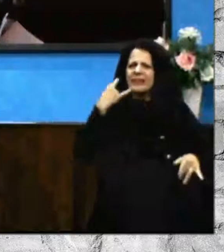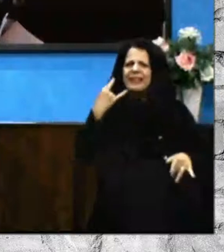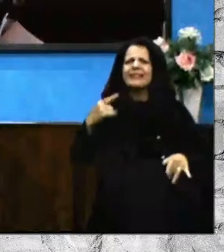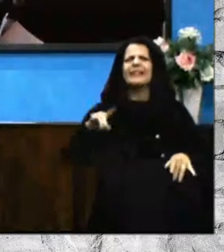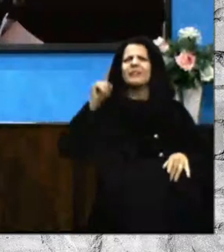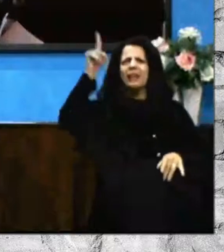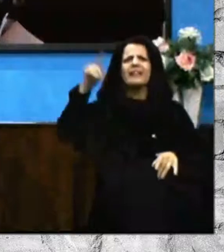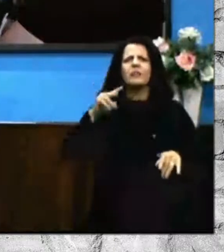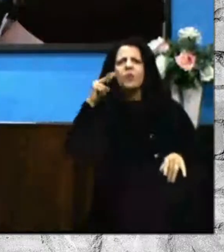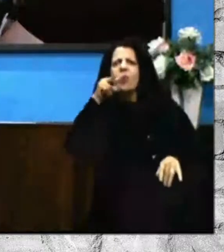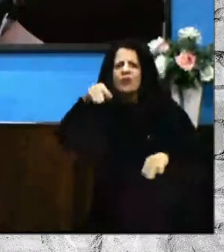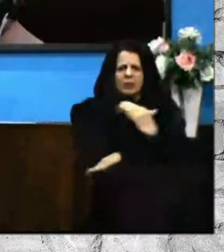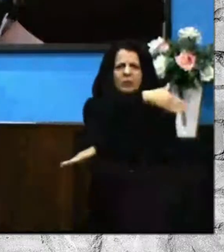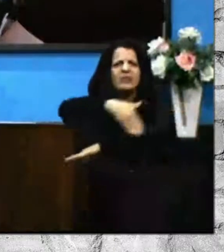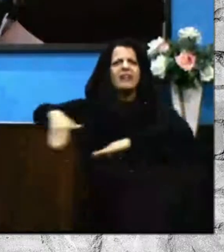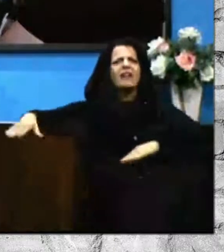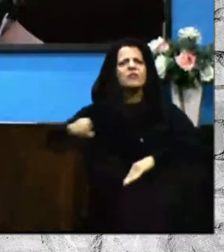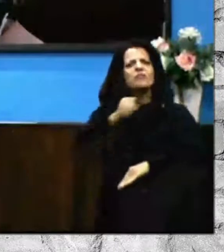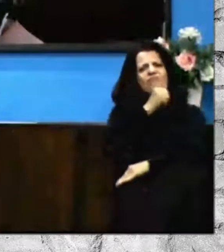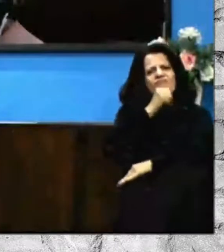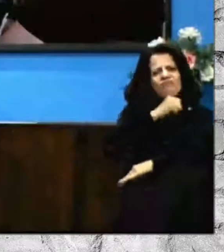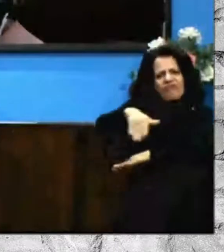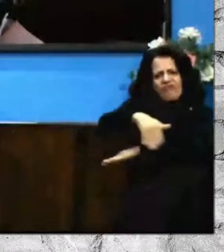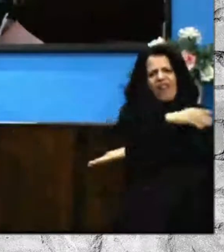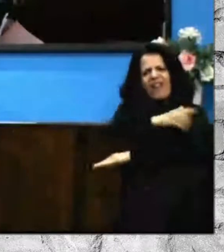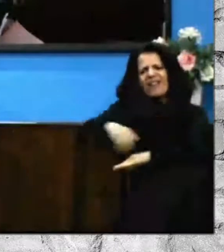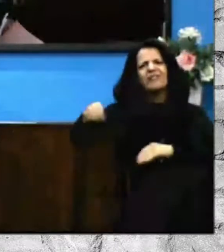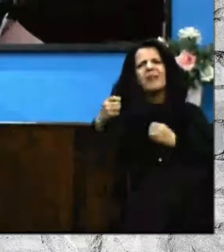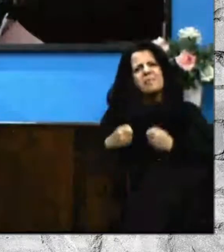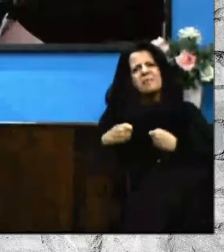gente vê pelas ruas idosos que deveriam ficar em casa,